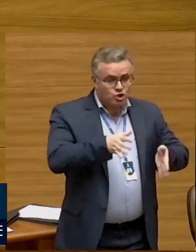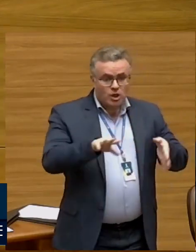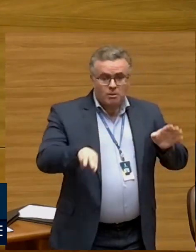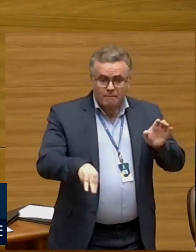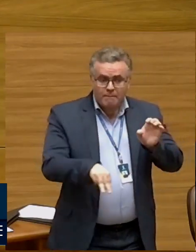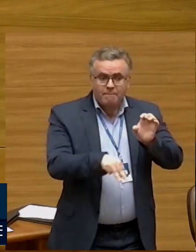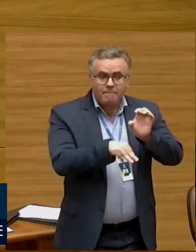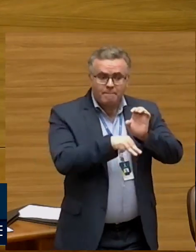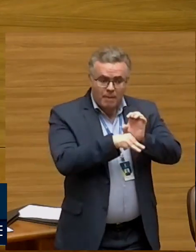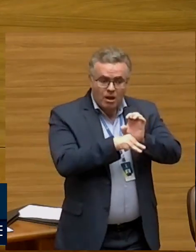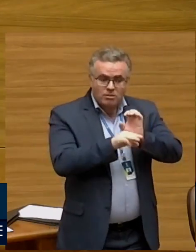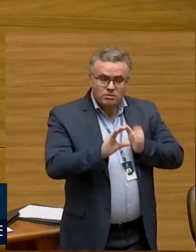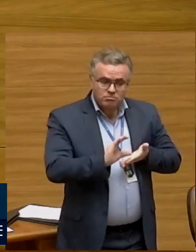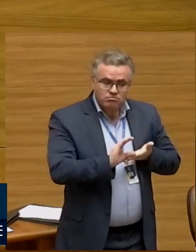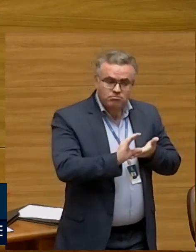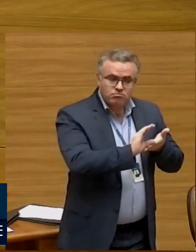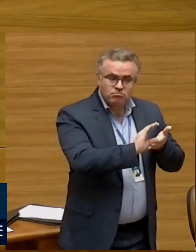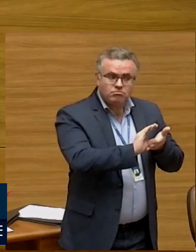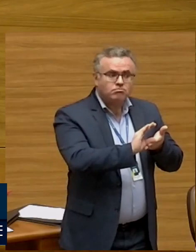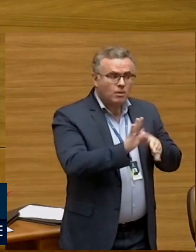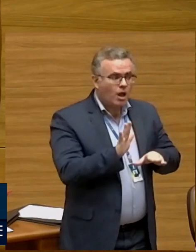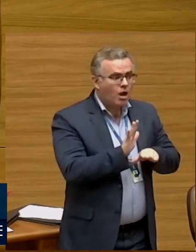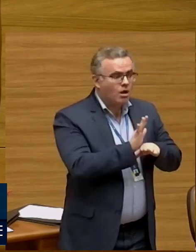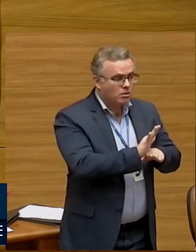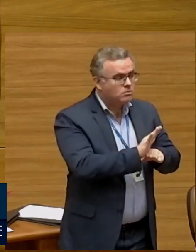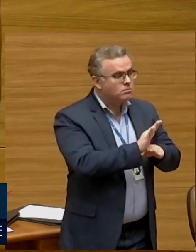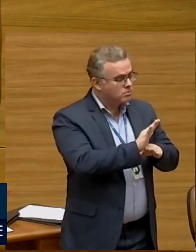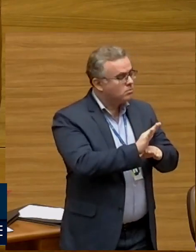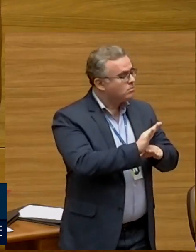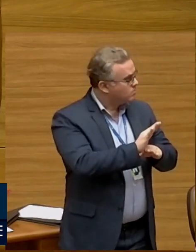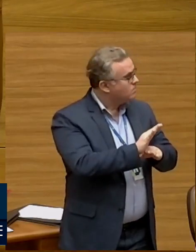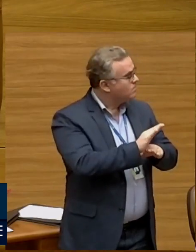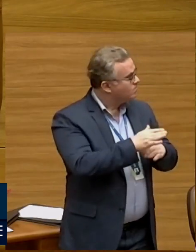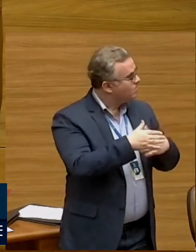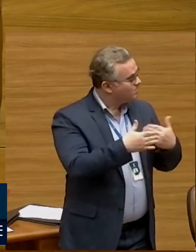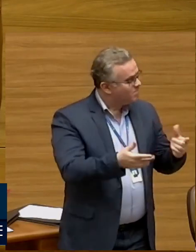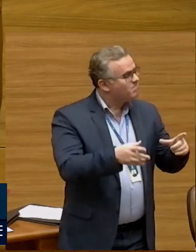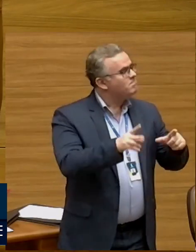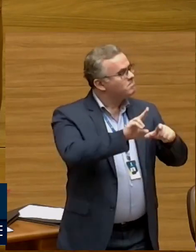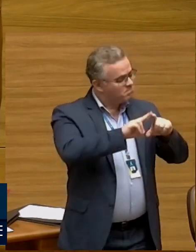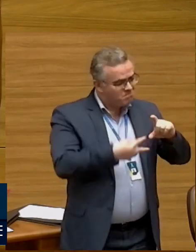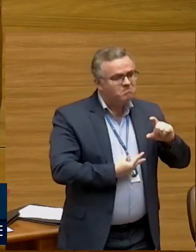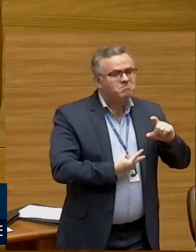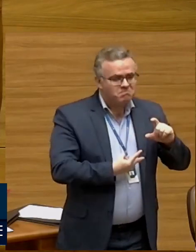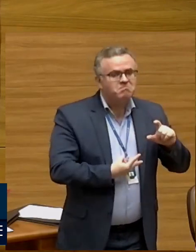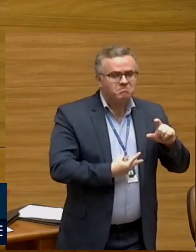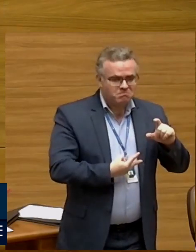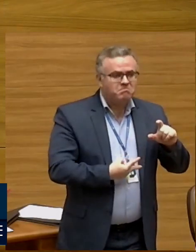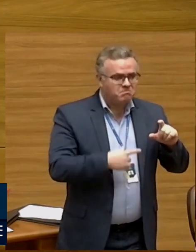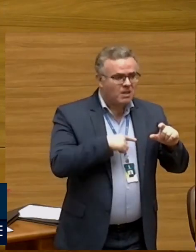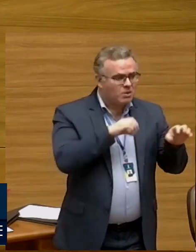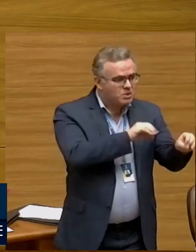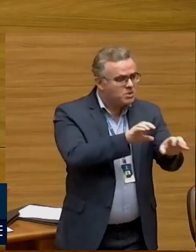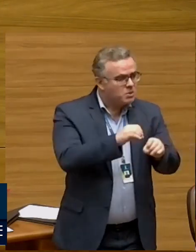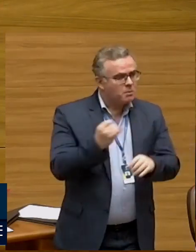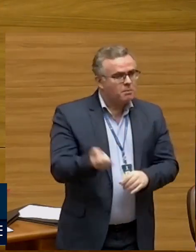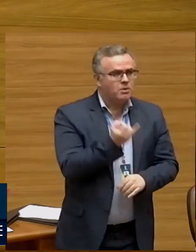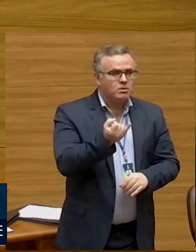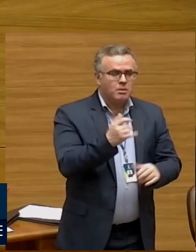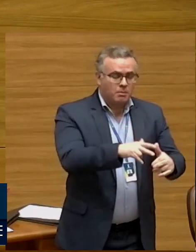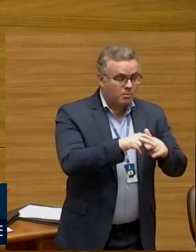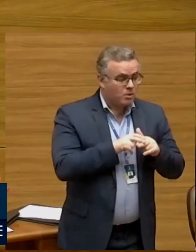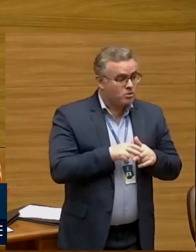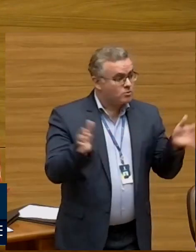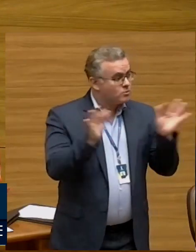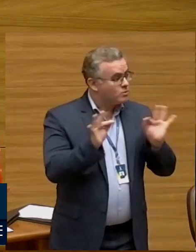parlamentar para fortalecer, né, esse instituto que faz um trabalho tão importante. Então estou muito